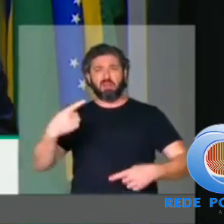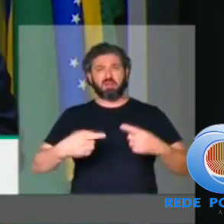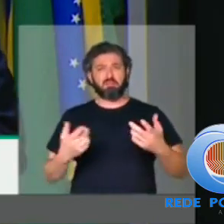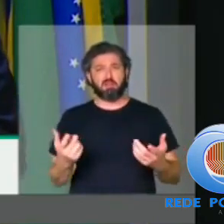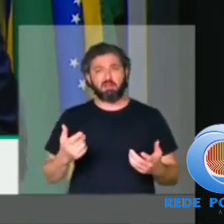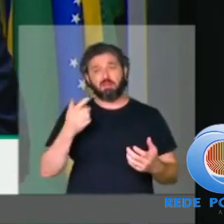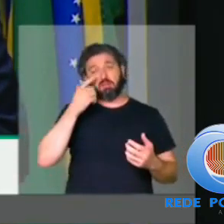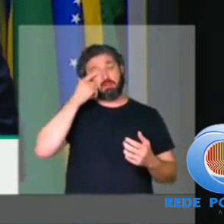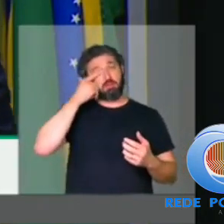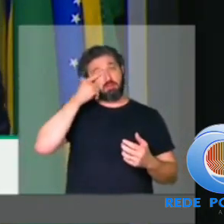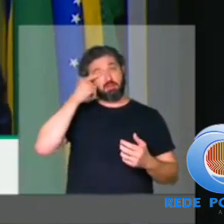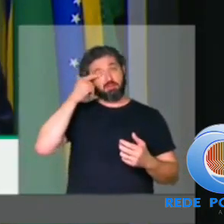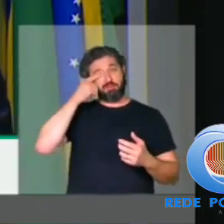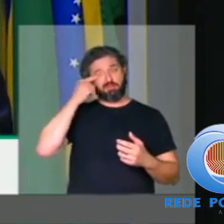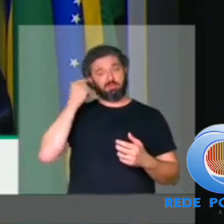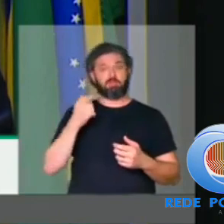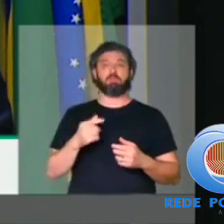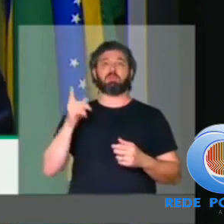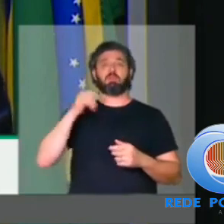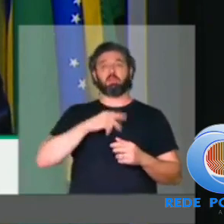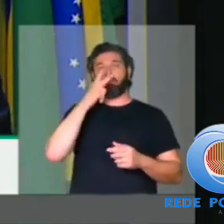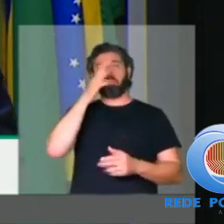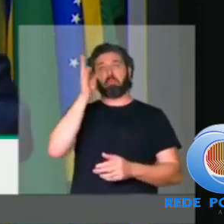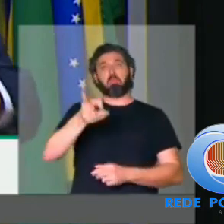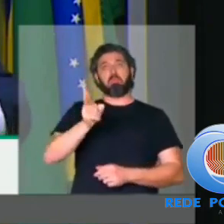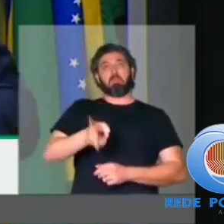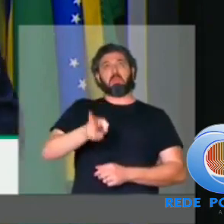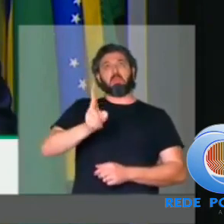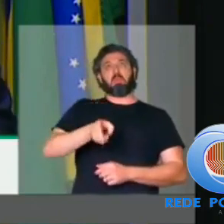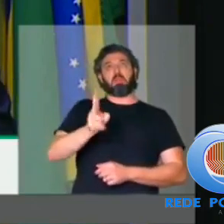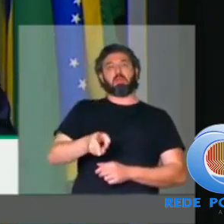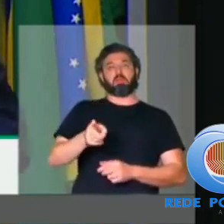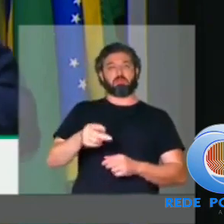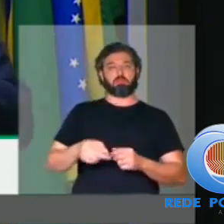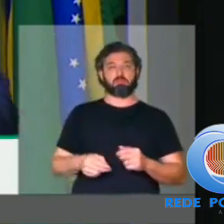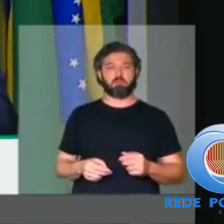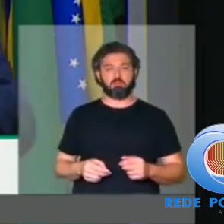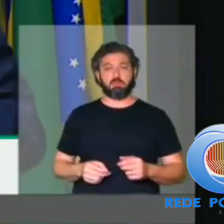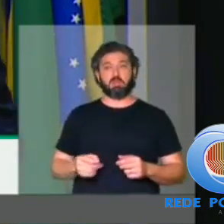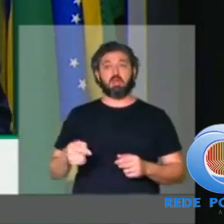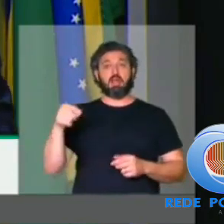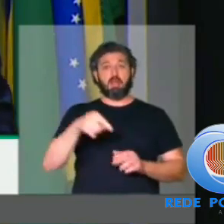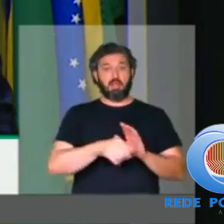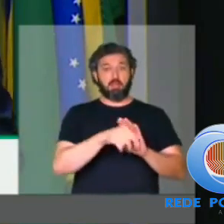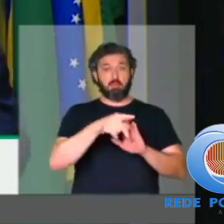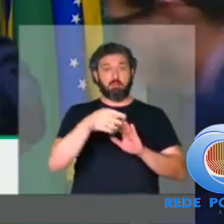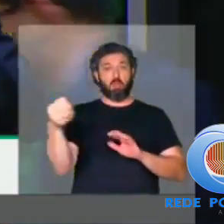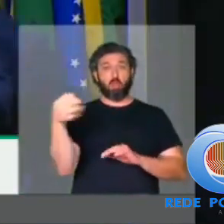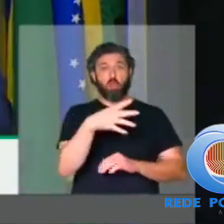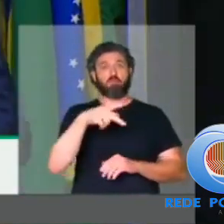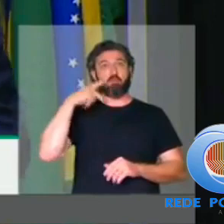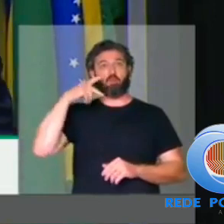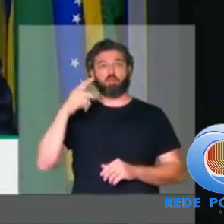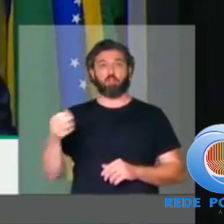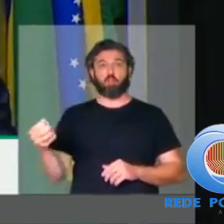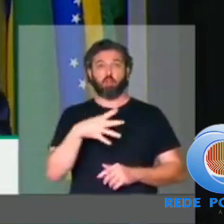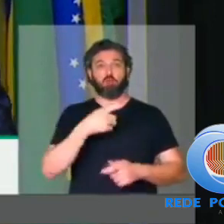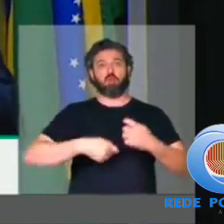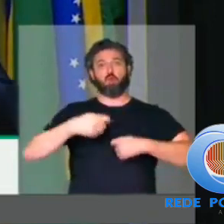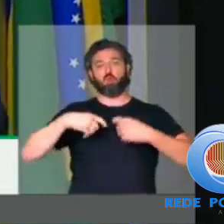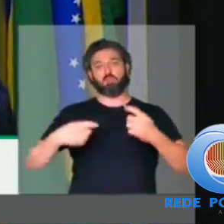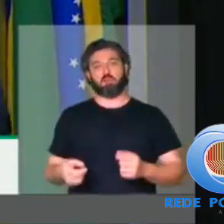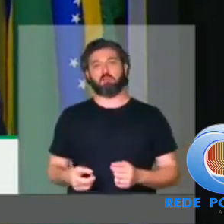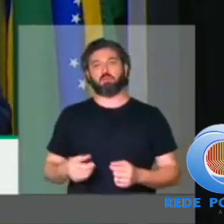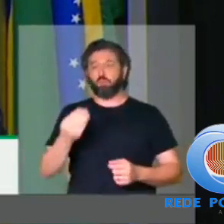debater aqui é a ortodoxia da política. O que essa MP traz é inovação da política, é inovação da